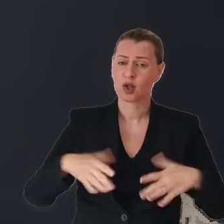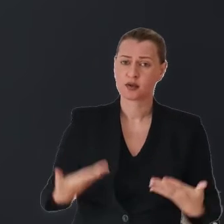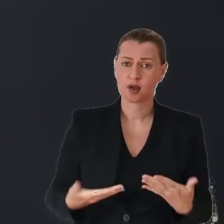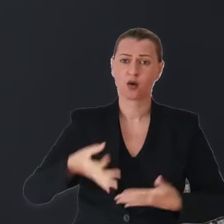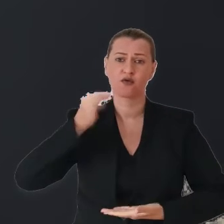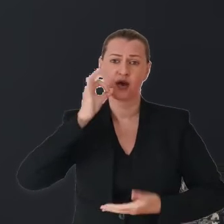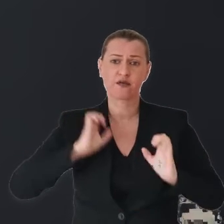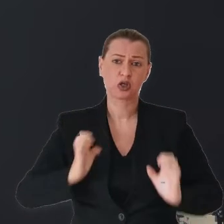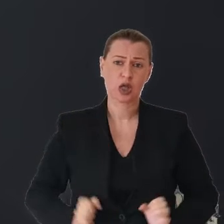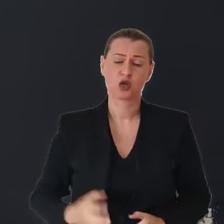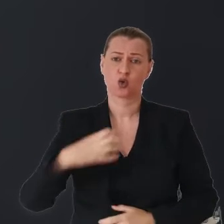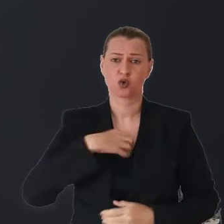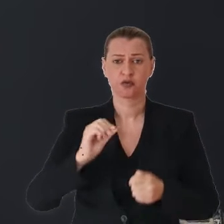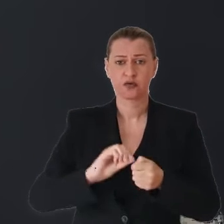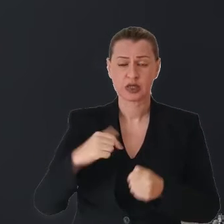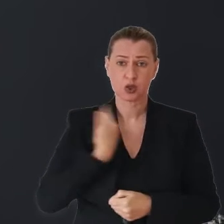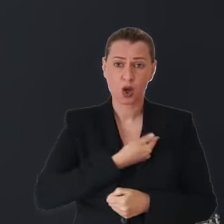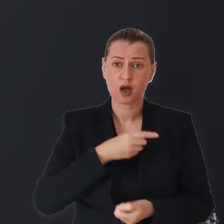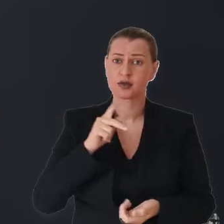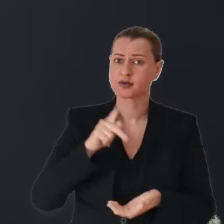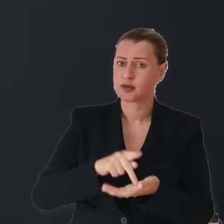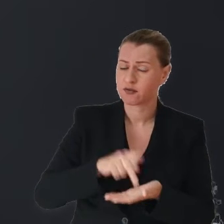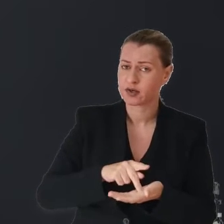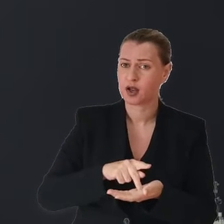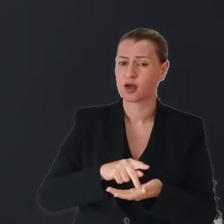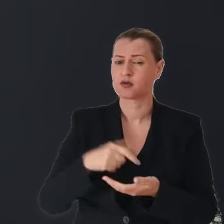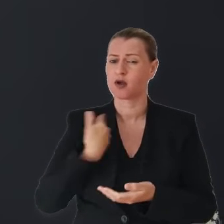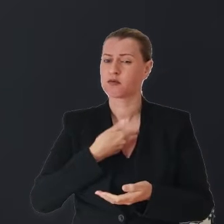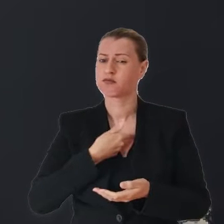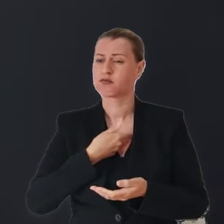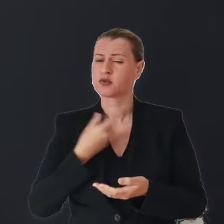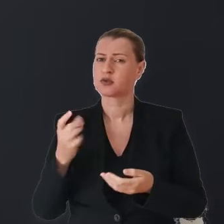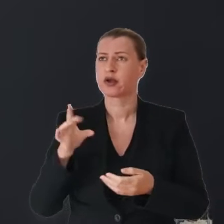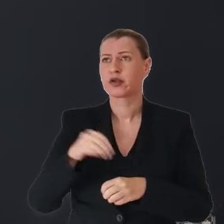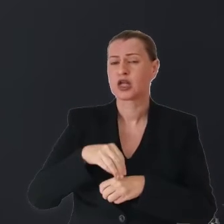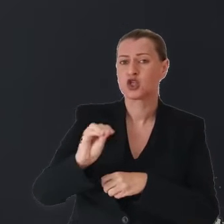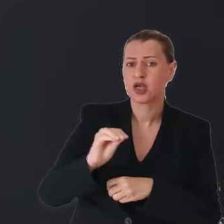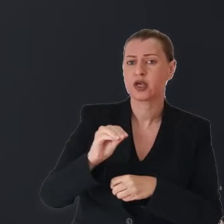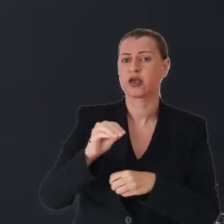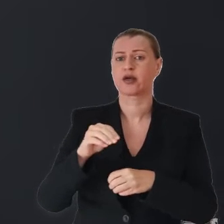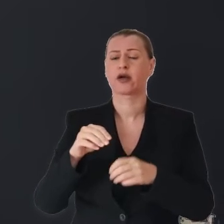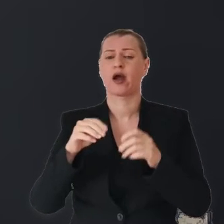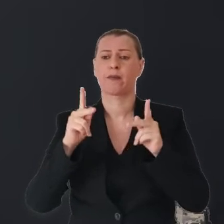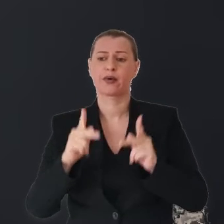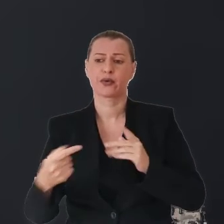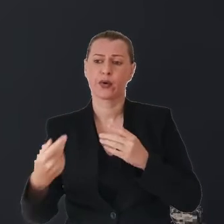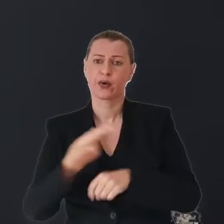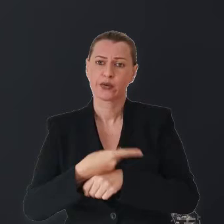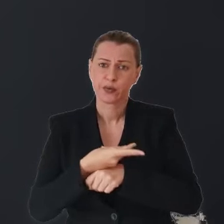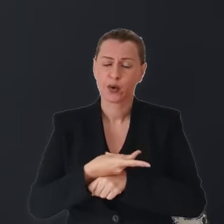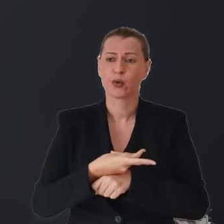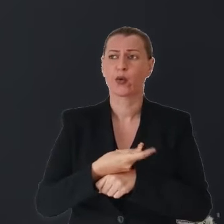de fazer. A gente, na verdade, dá, não digo consultorias, mas, algumas pessoas nos procuram para tirar